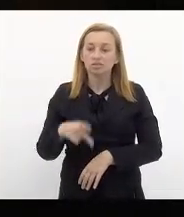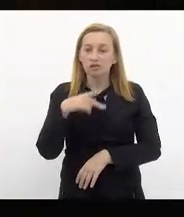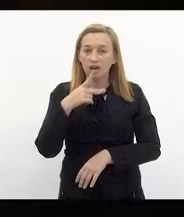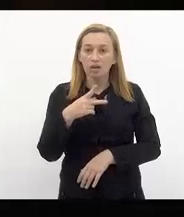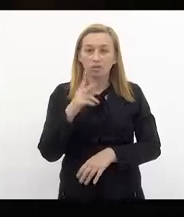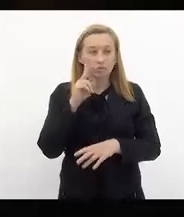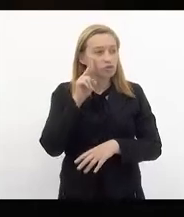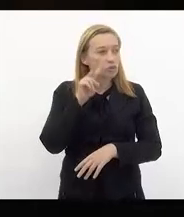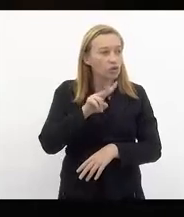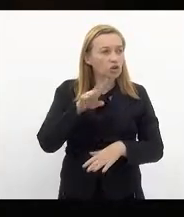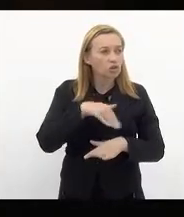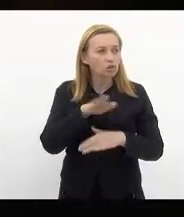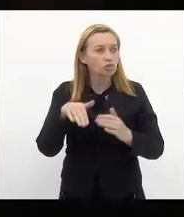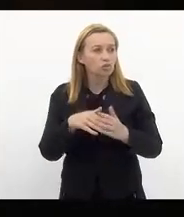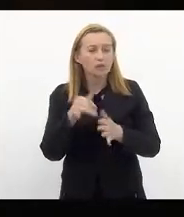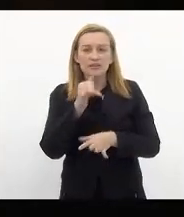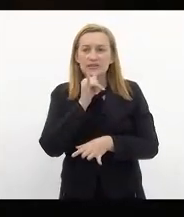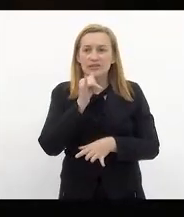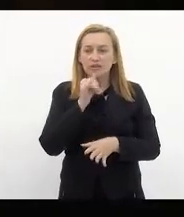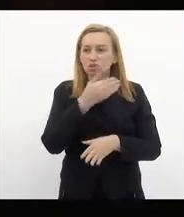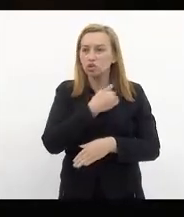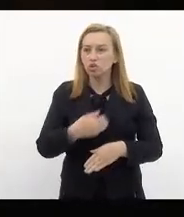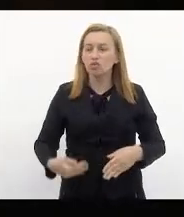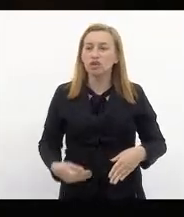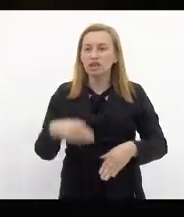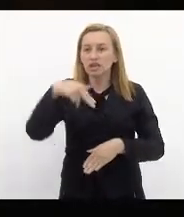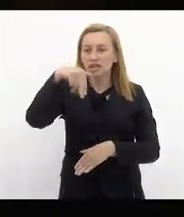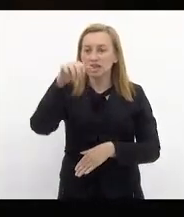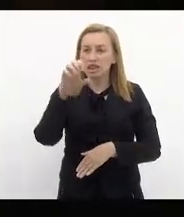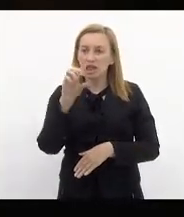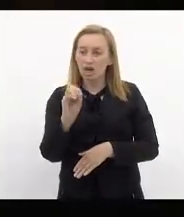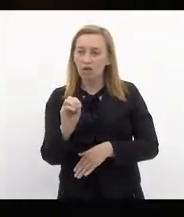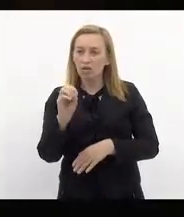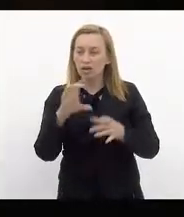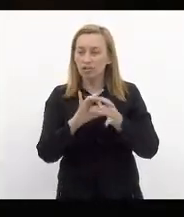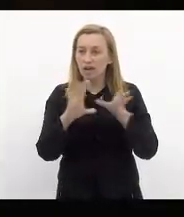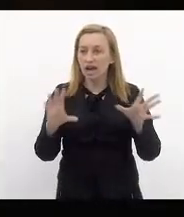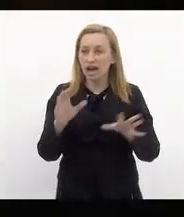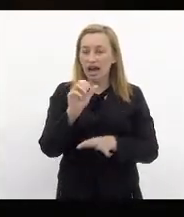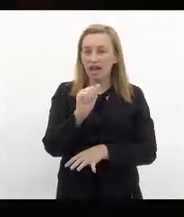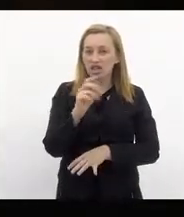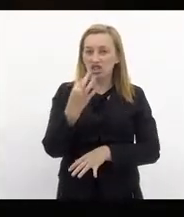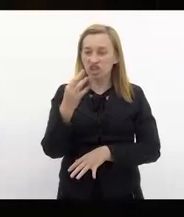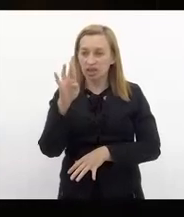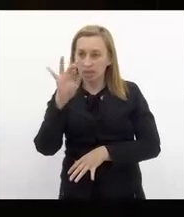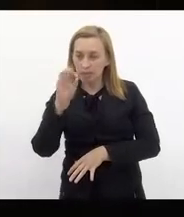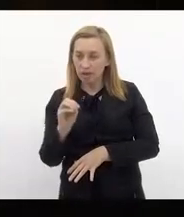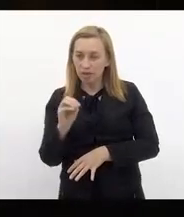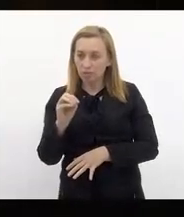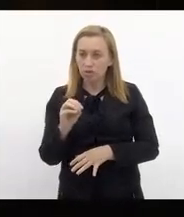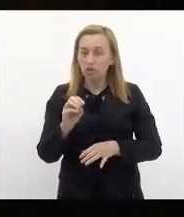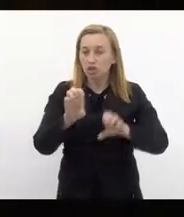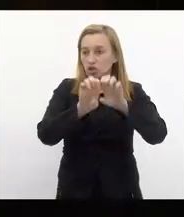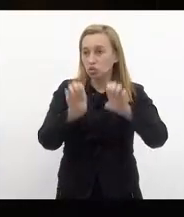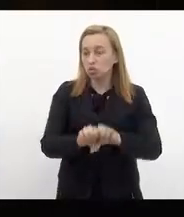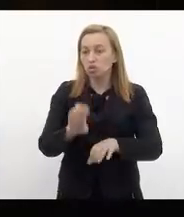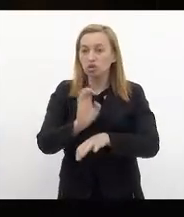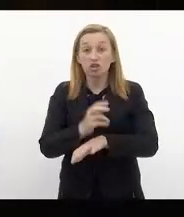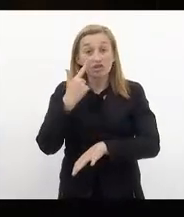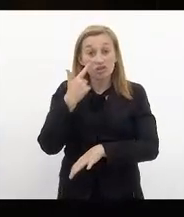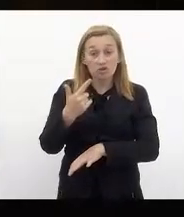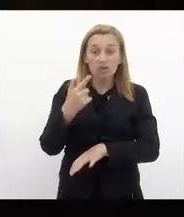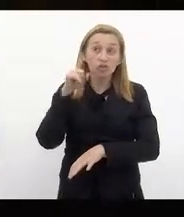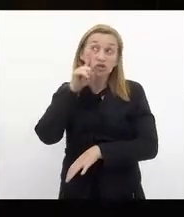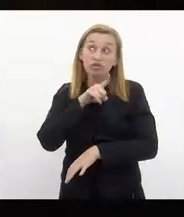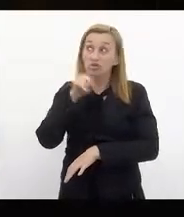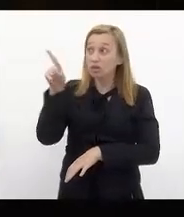olha todos os exemplos de governo neoliberal, de achatamento da estrutura do Estado, a gente vê os Estados